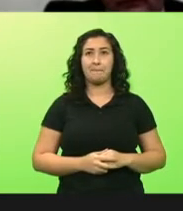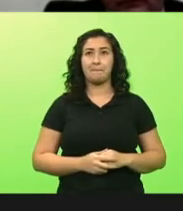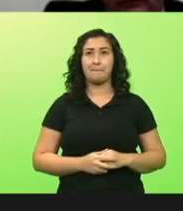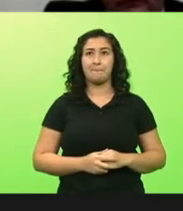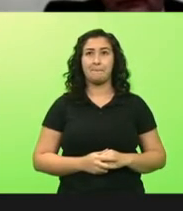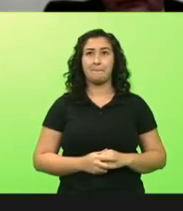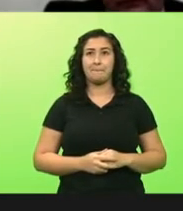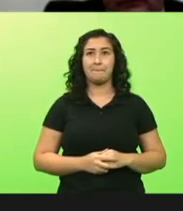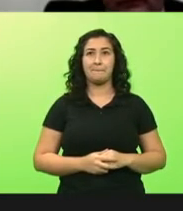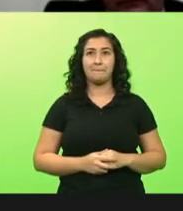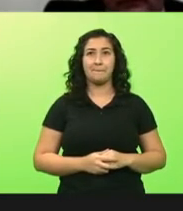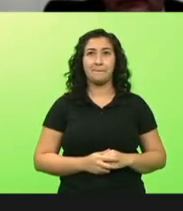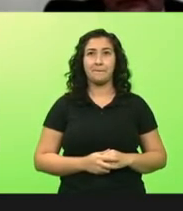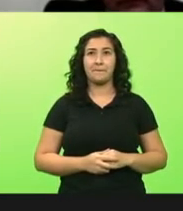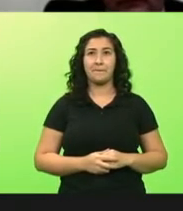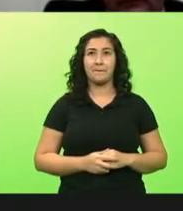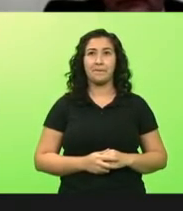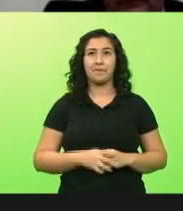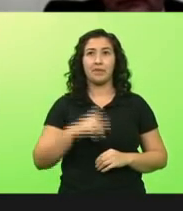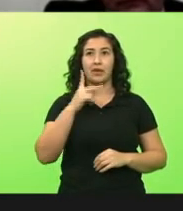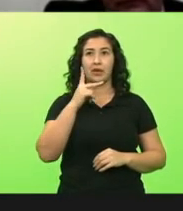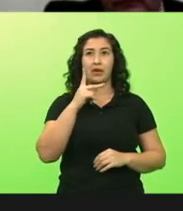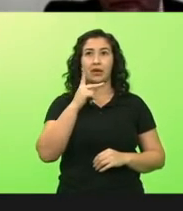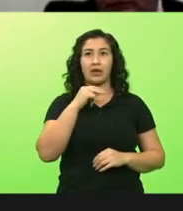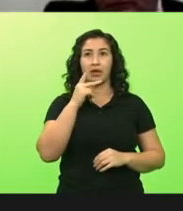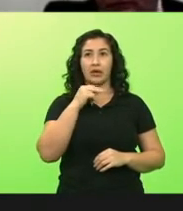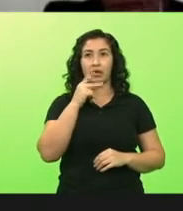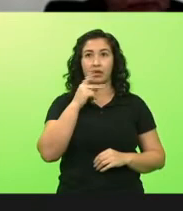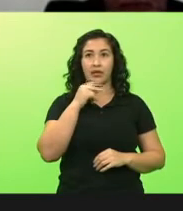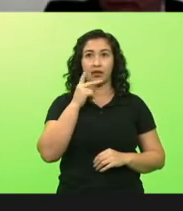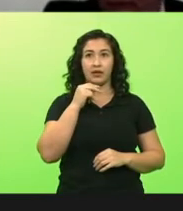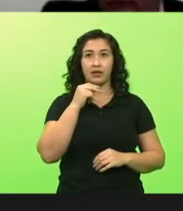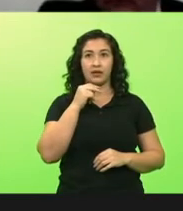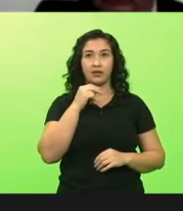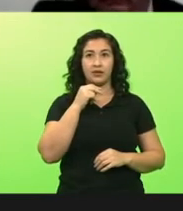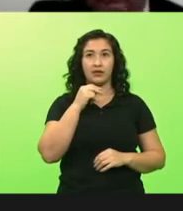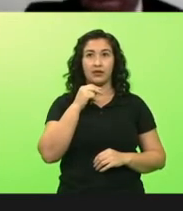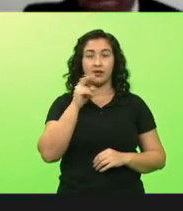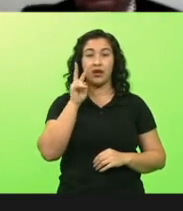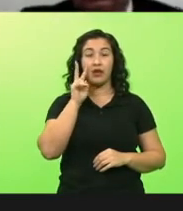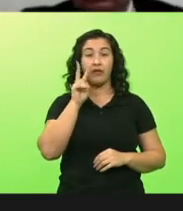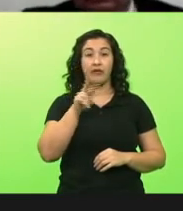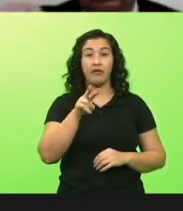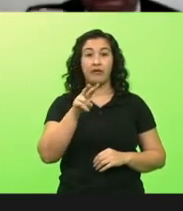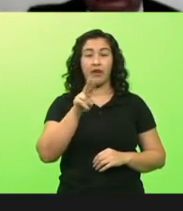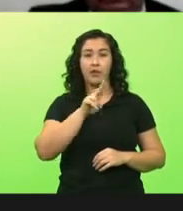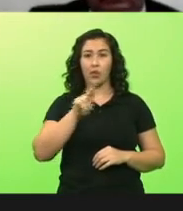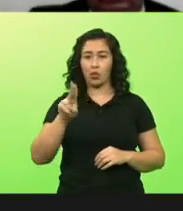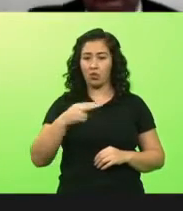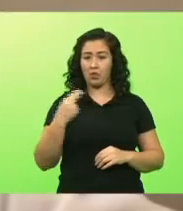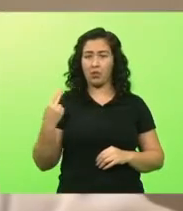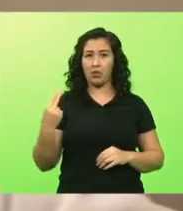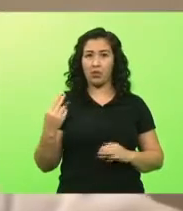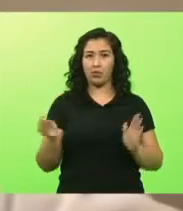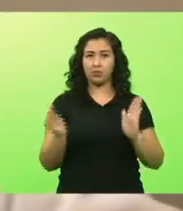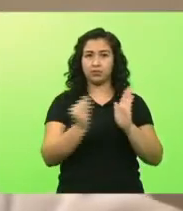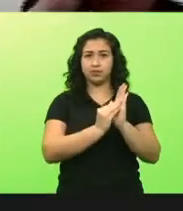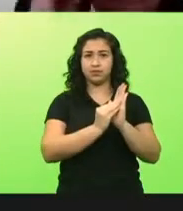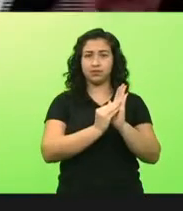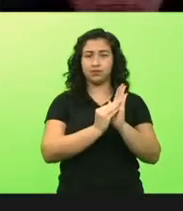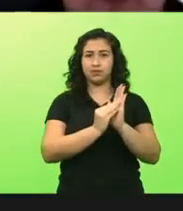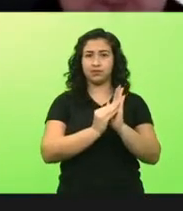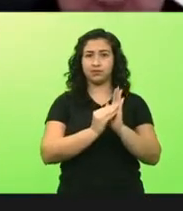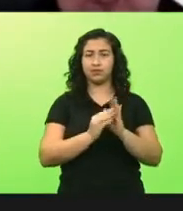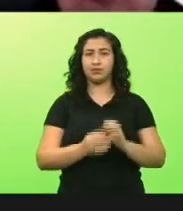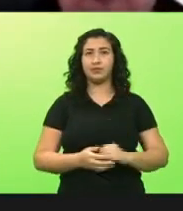Ah, sim, deputado Kennedy. Checar. Não, só para checar se o meu nome está ali, eu votei pelo sistema, não sei se votei. Já vou chegar